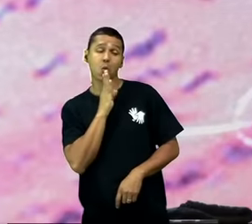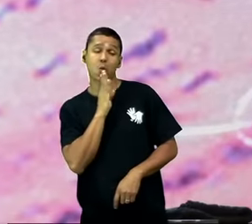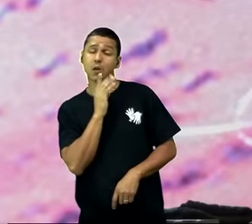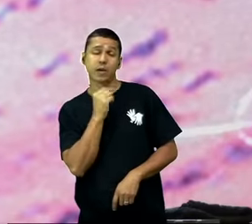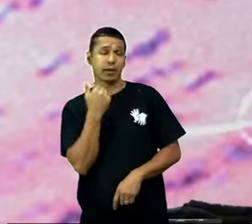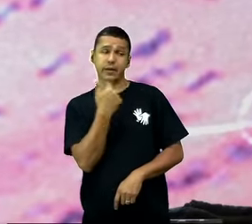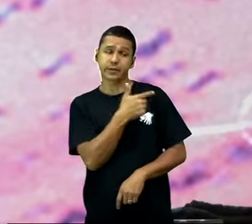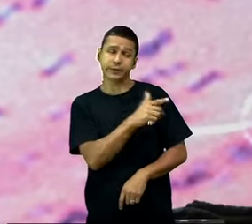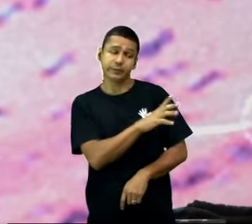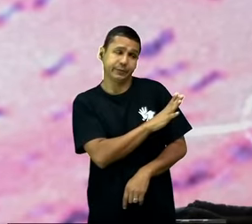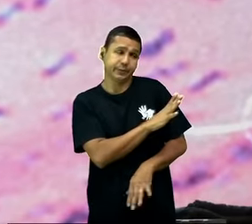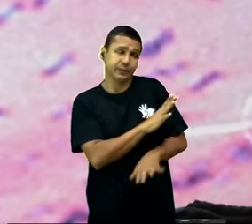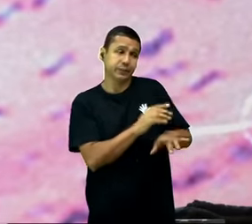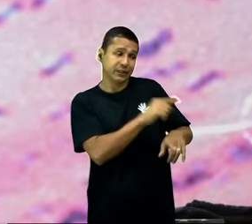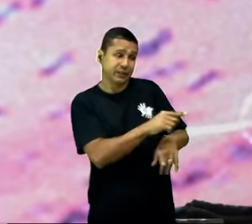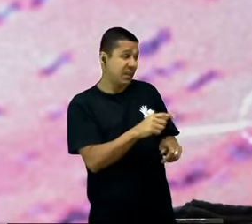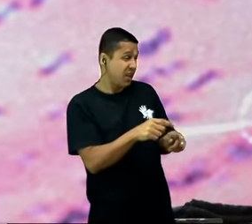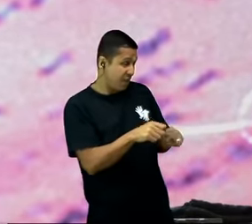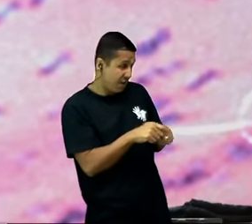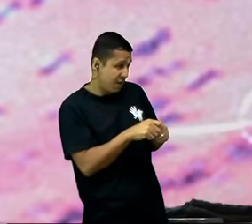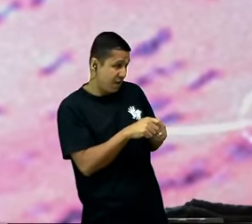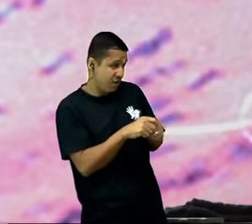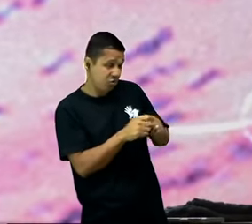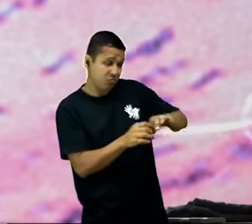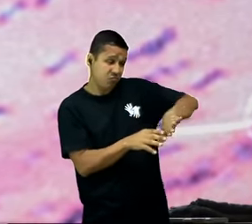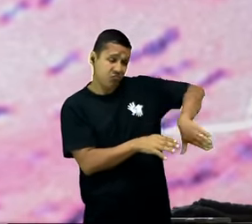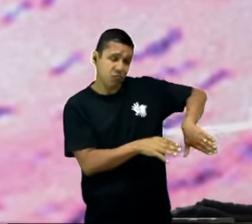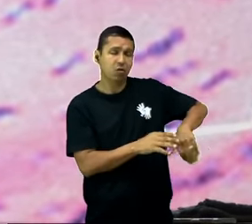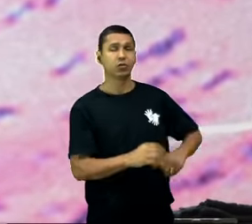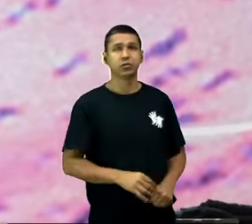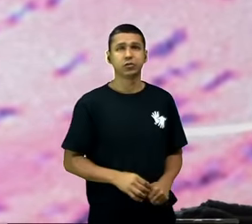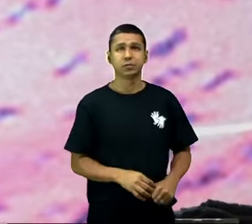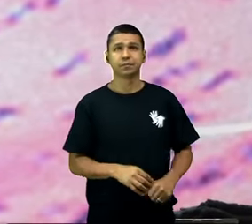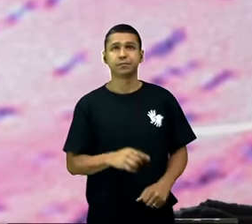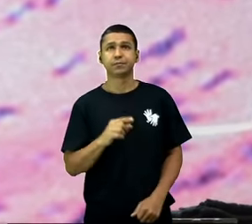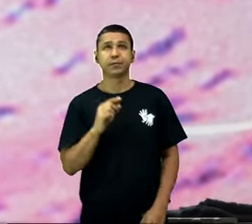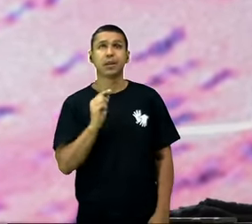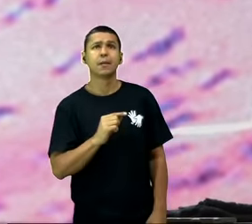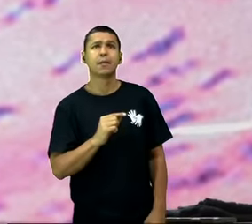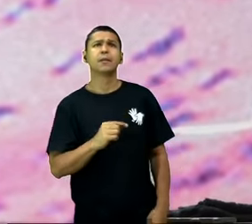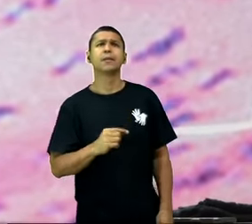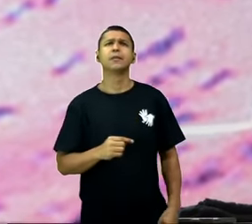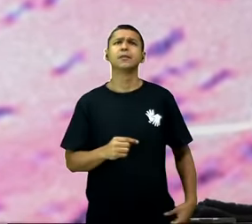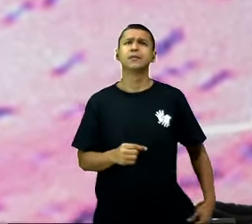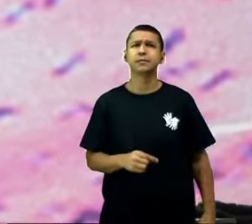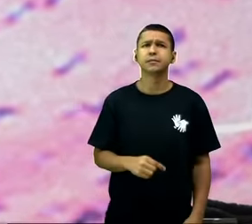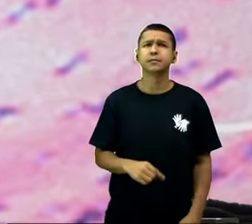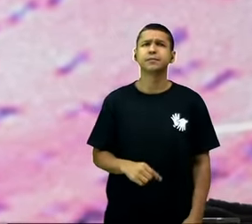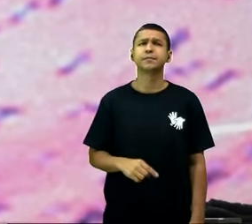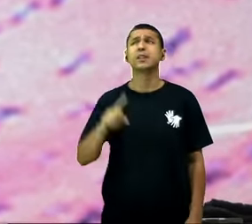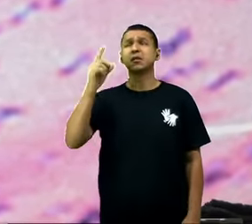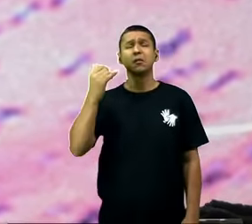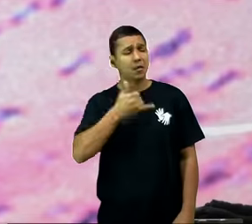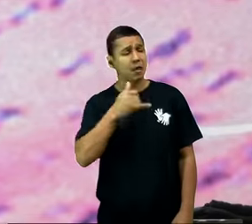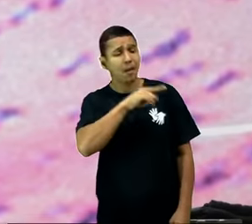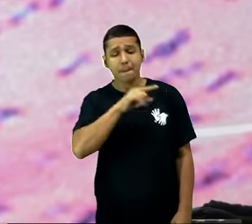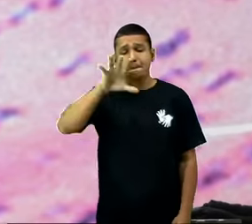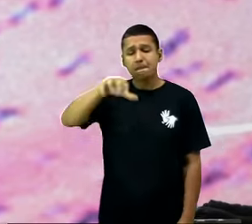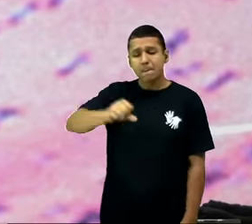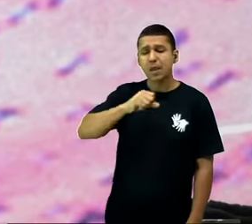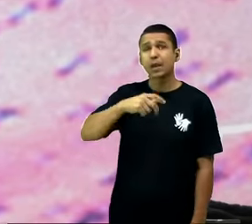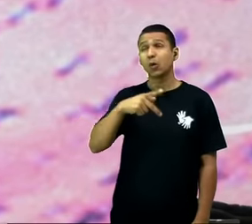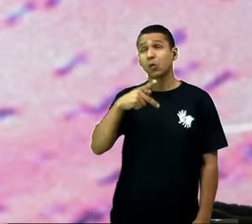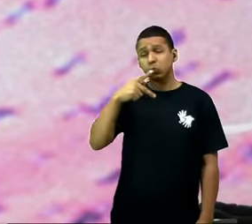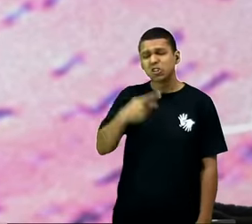carne. E aí Deus não diz só isso para ele, diz assim: pega aquele filho a quem você ama. Sabe o que Deus estava dizendo para Abraão? Pega aquilo que você